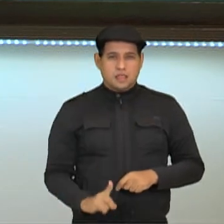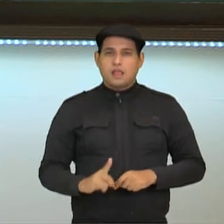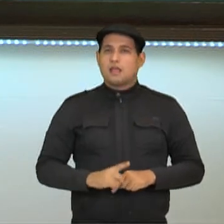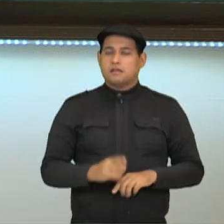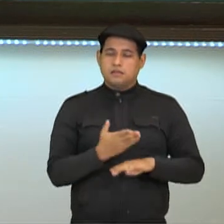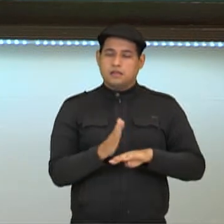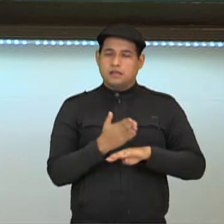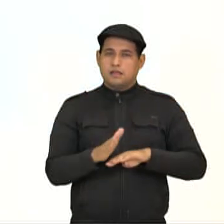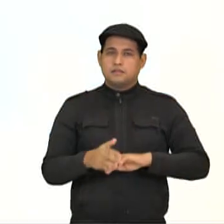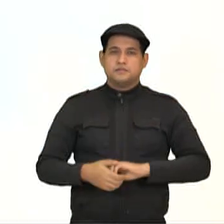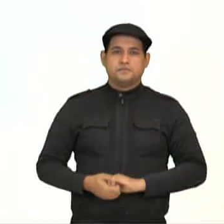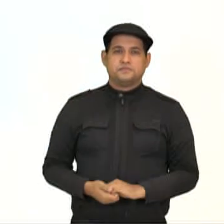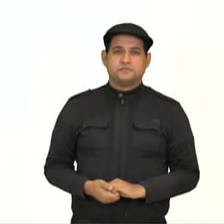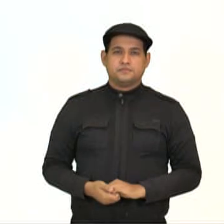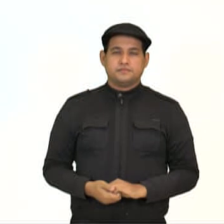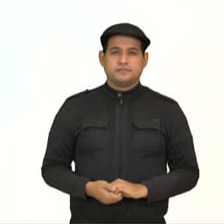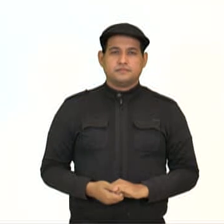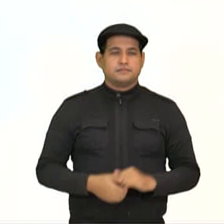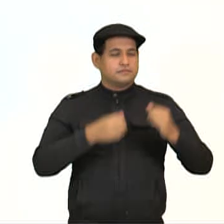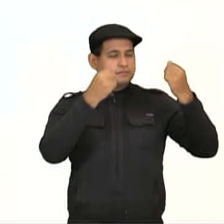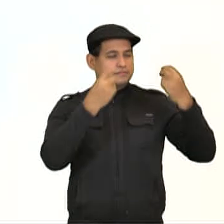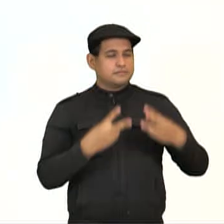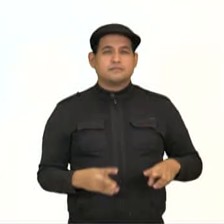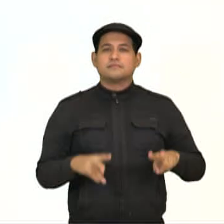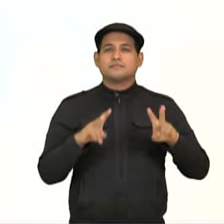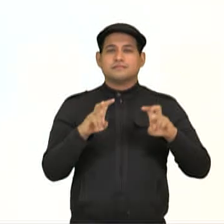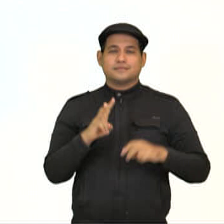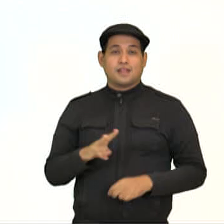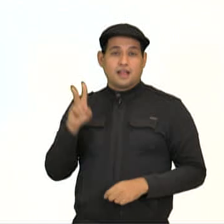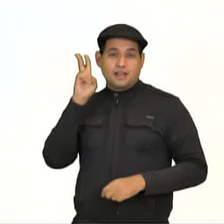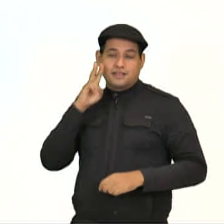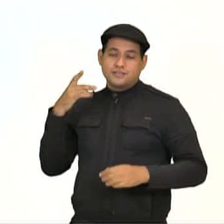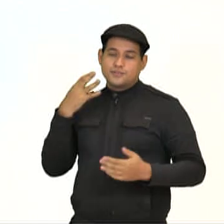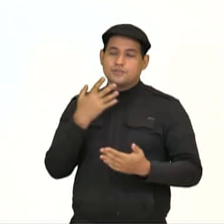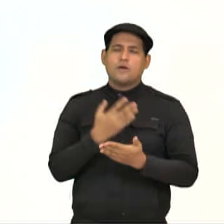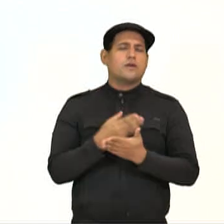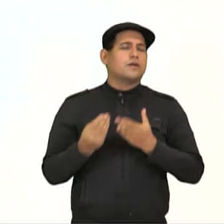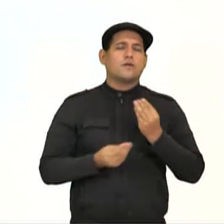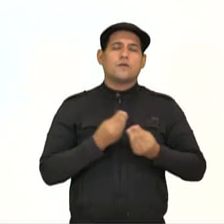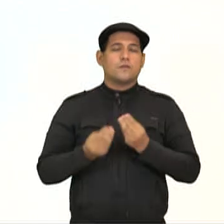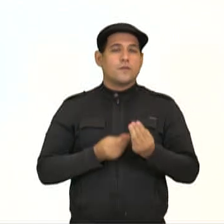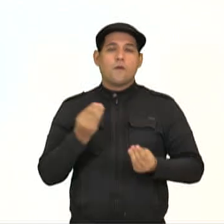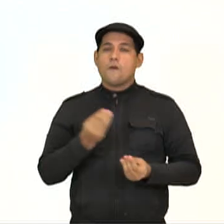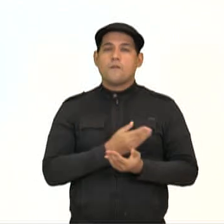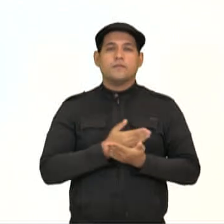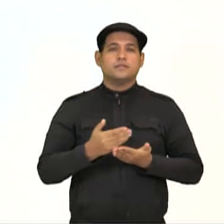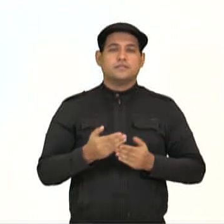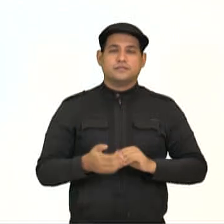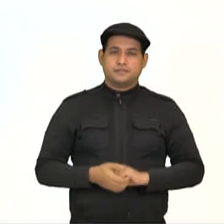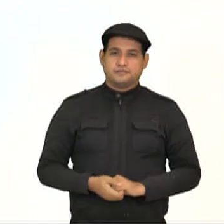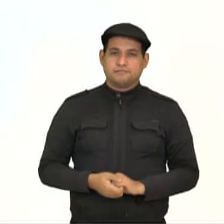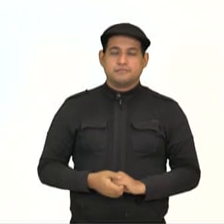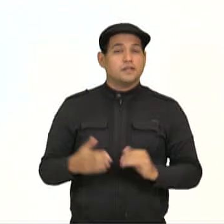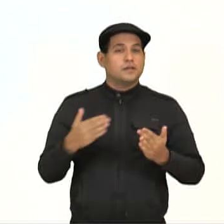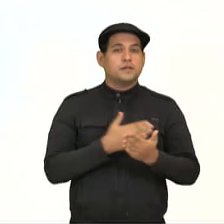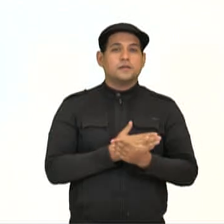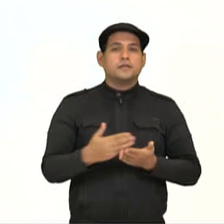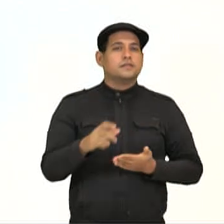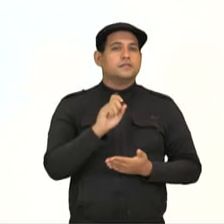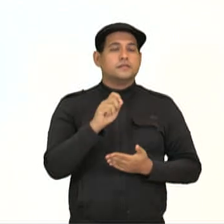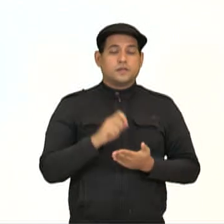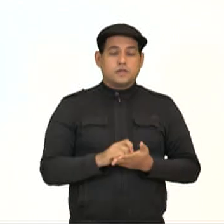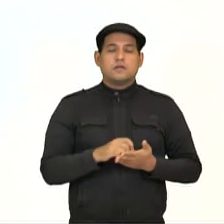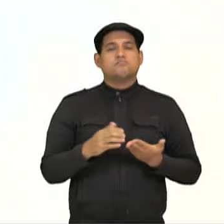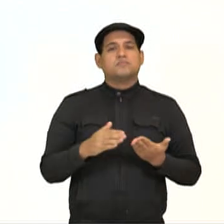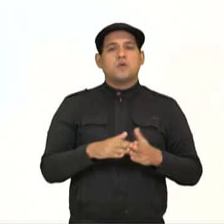pratiquem. Vamos falar um pouquinho sobre a história do atletismo, como que surgiu, né? Surgiu da imitação dos